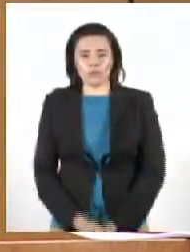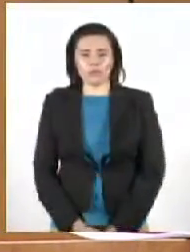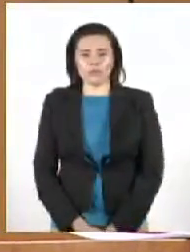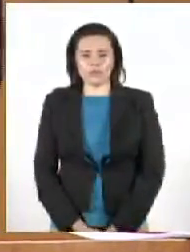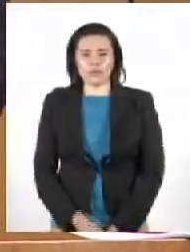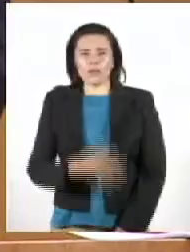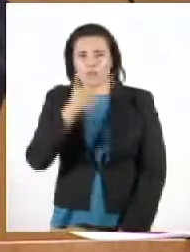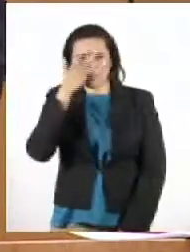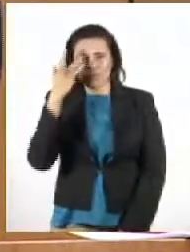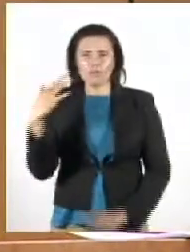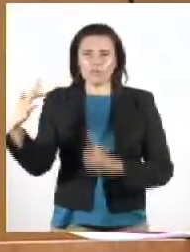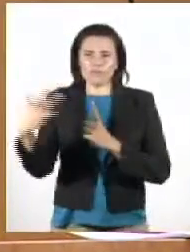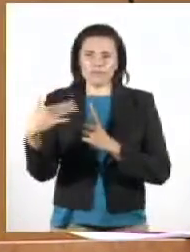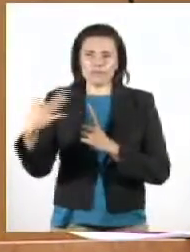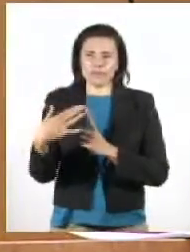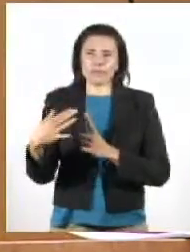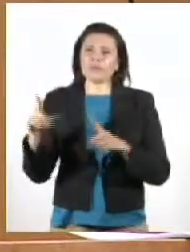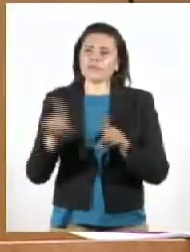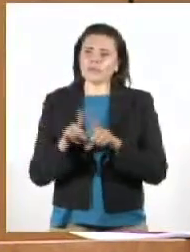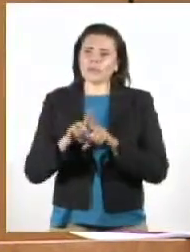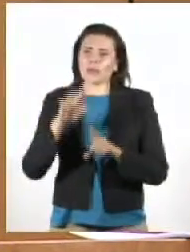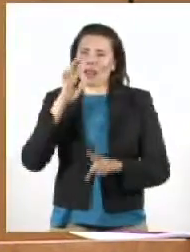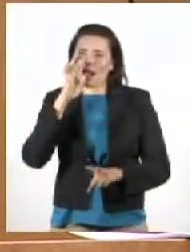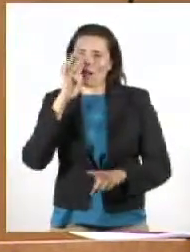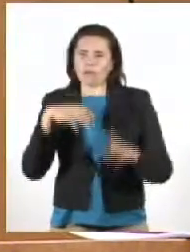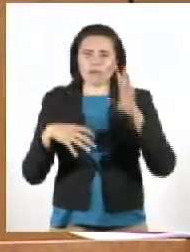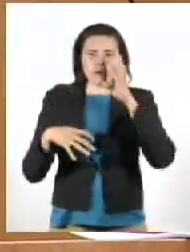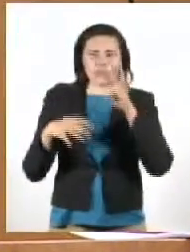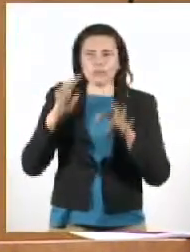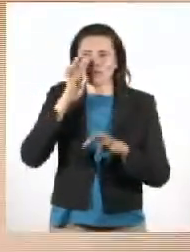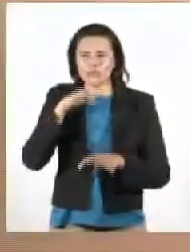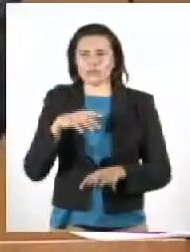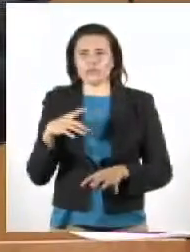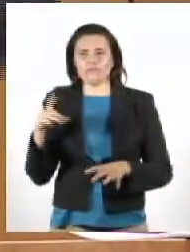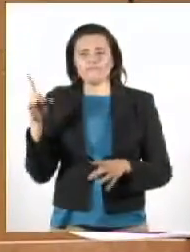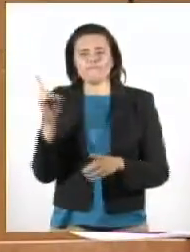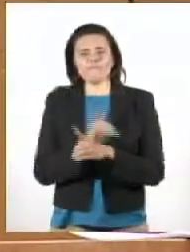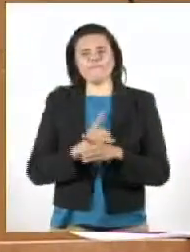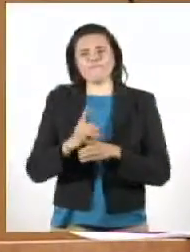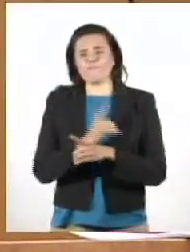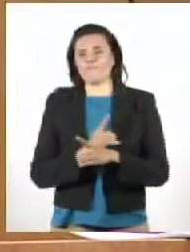diariamente com falsas ilações, com argumentos